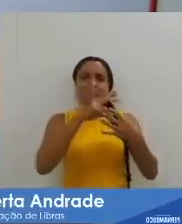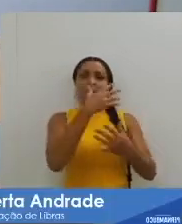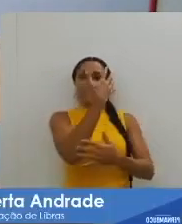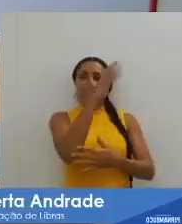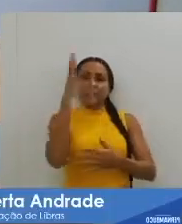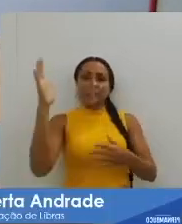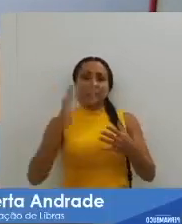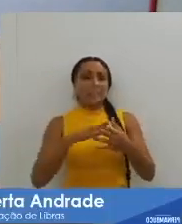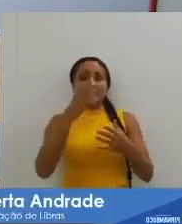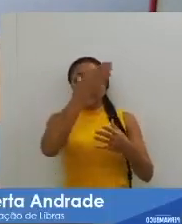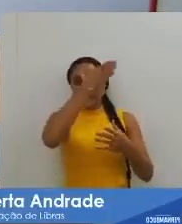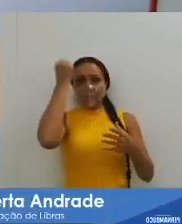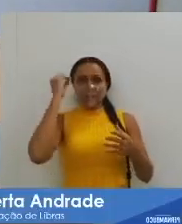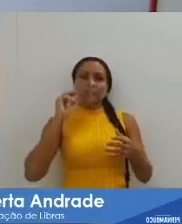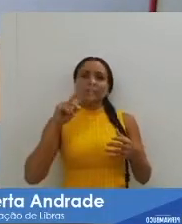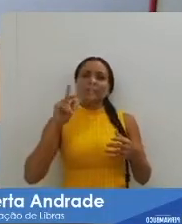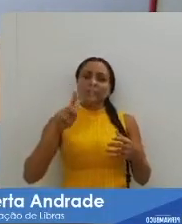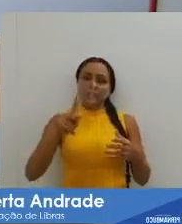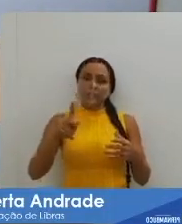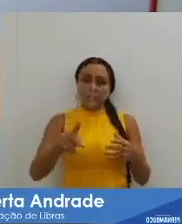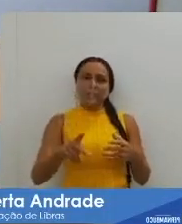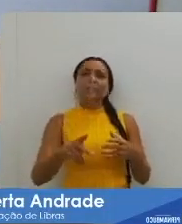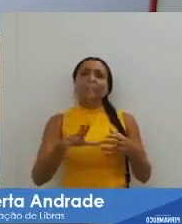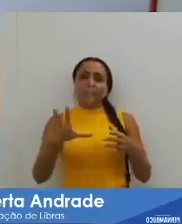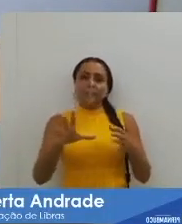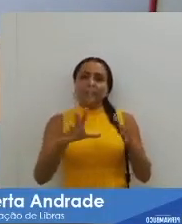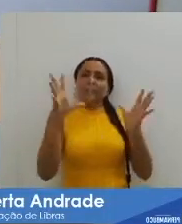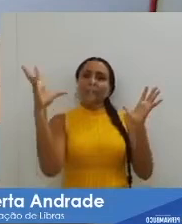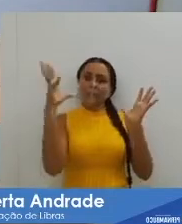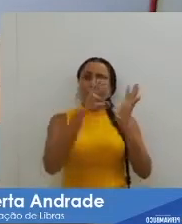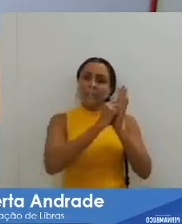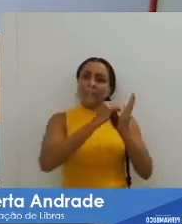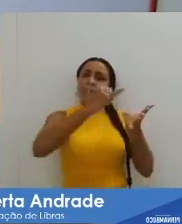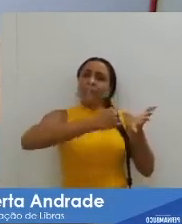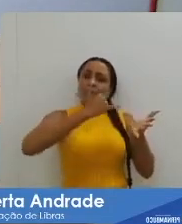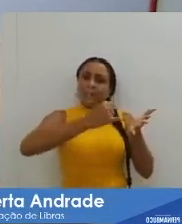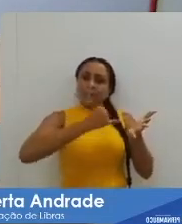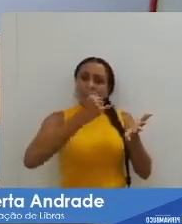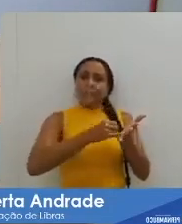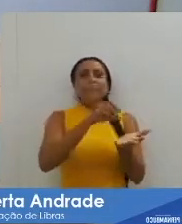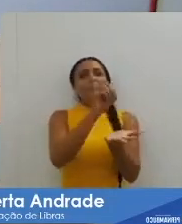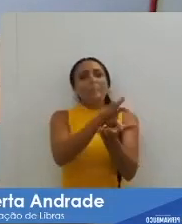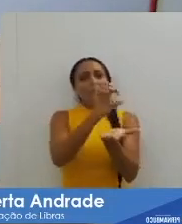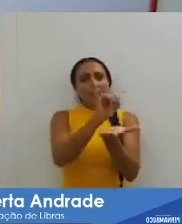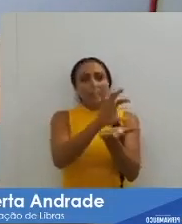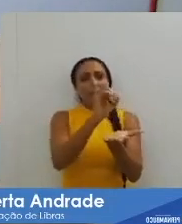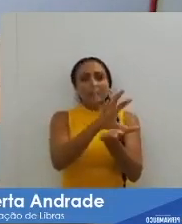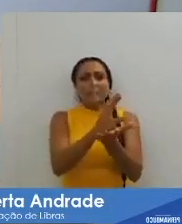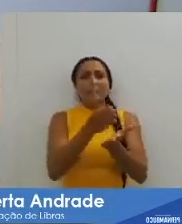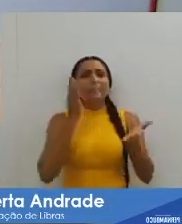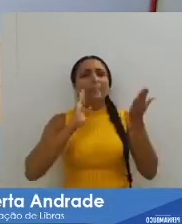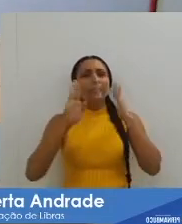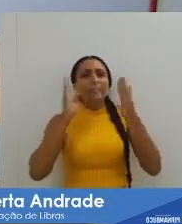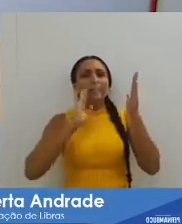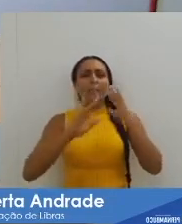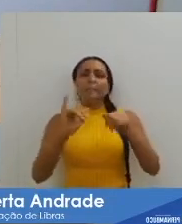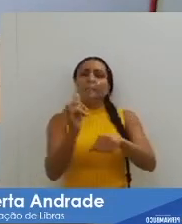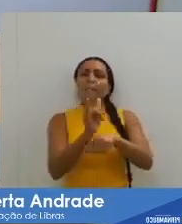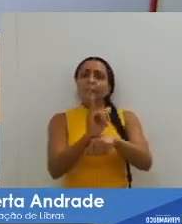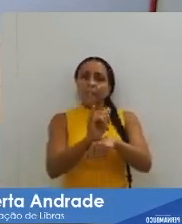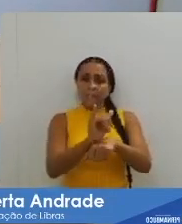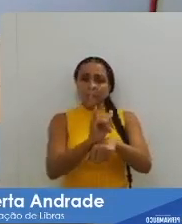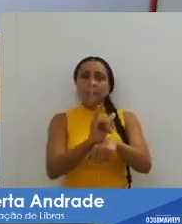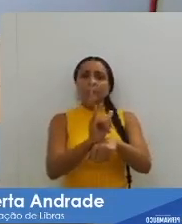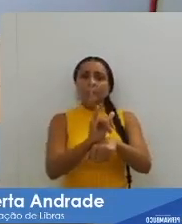Não esqueça de sempre acessar a nossa plataforma do EducaPE no Face, no YouTube. Se